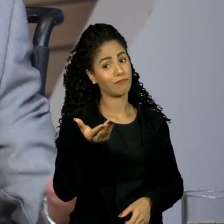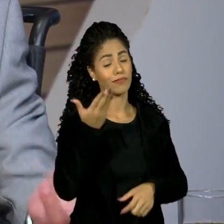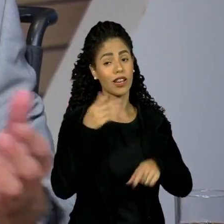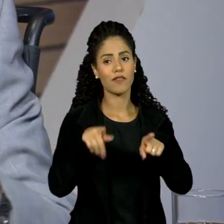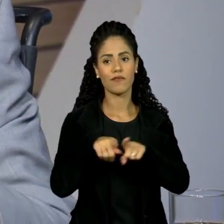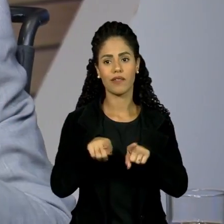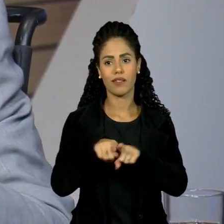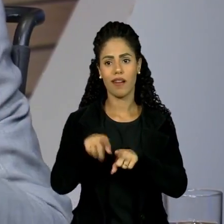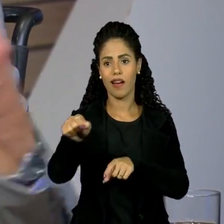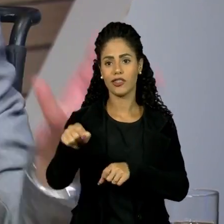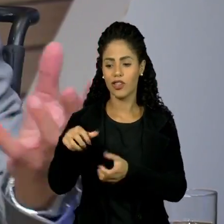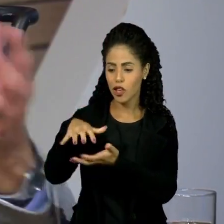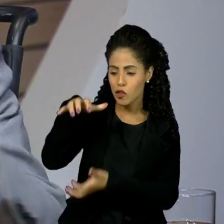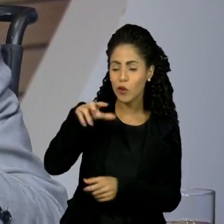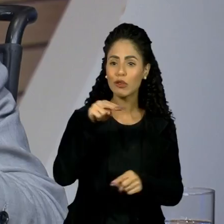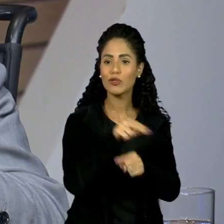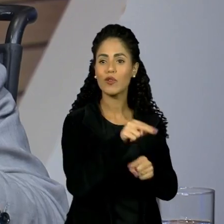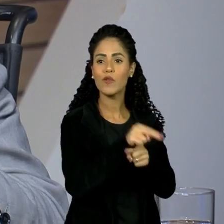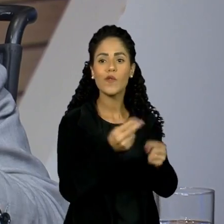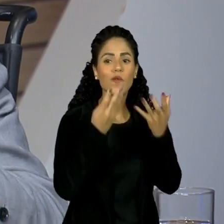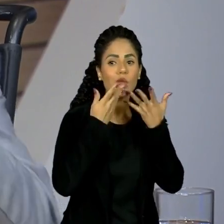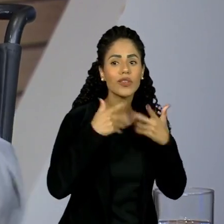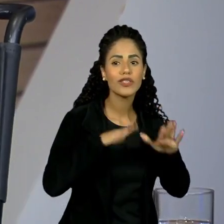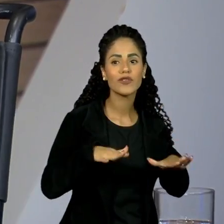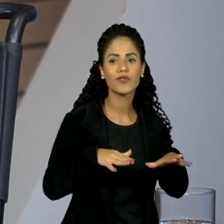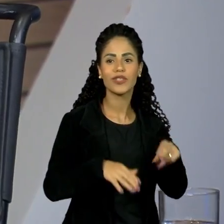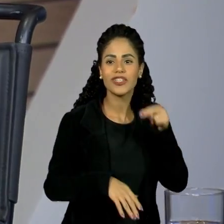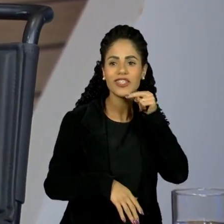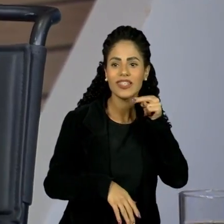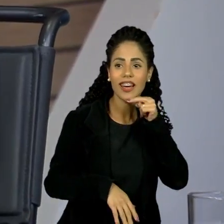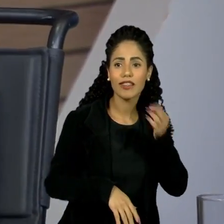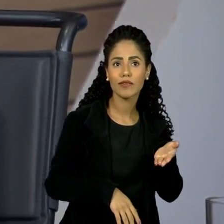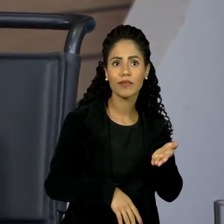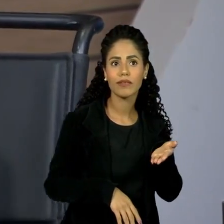eles cuidam das crianças, Sim. eles cuidam dos netos. Eles são